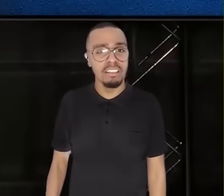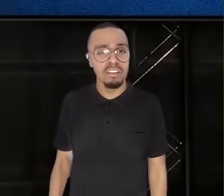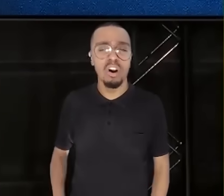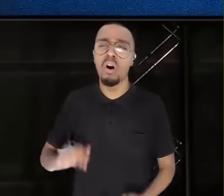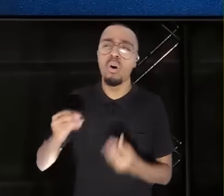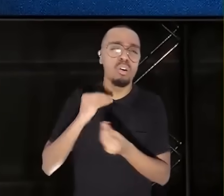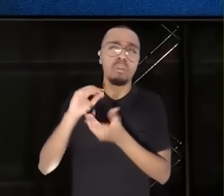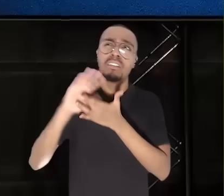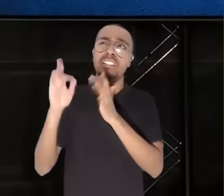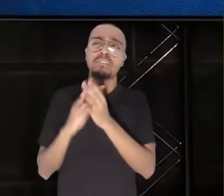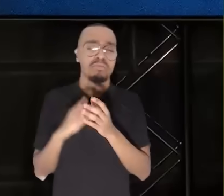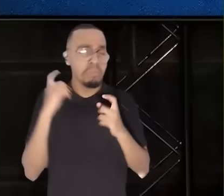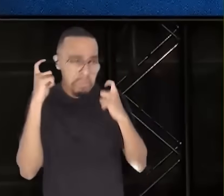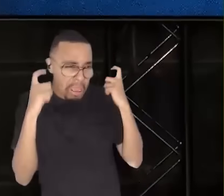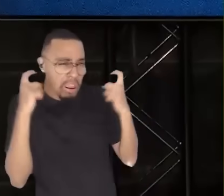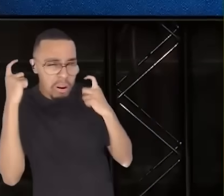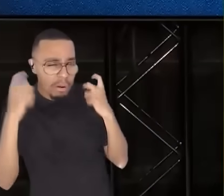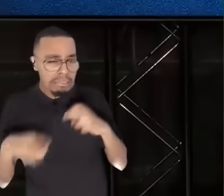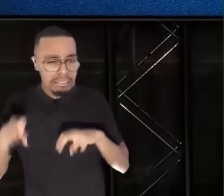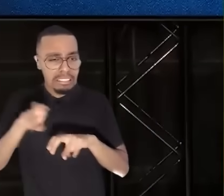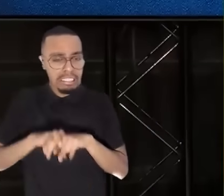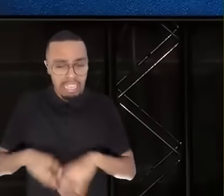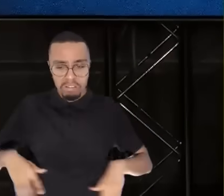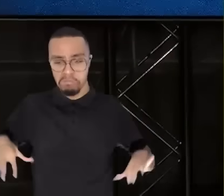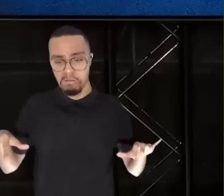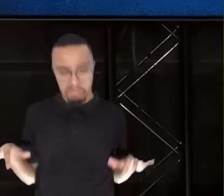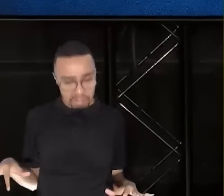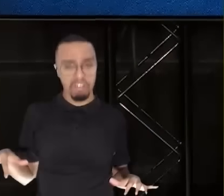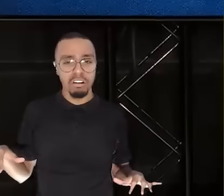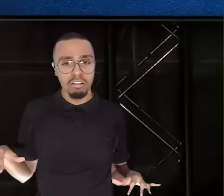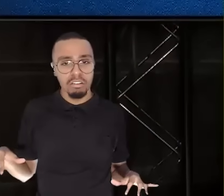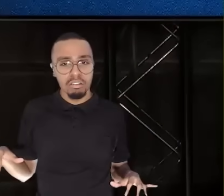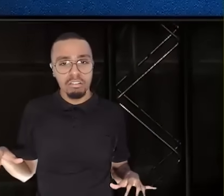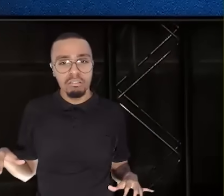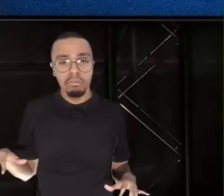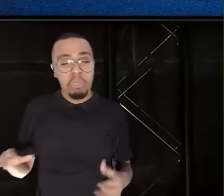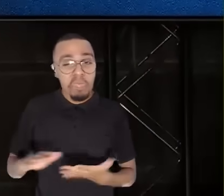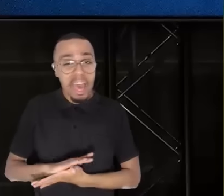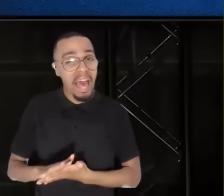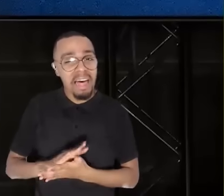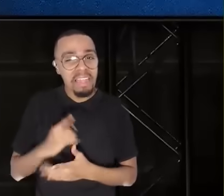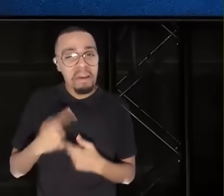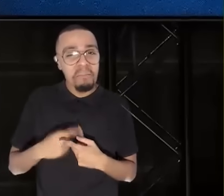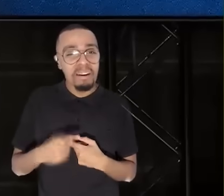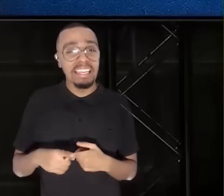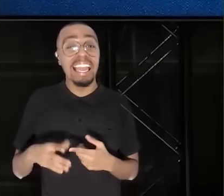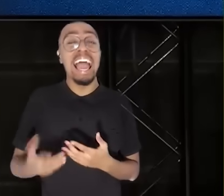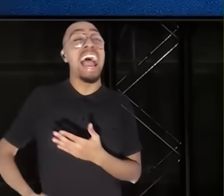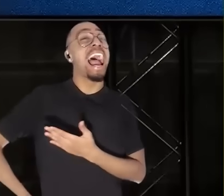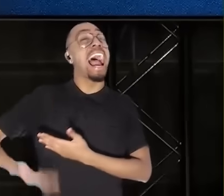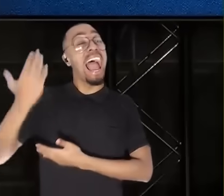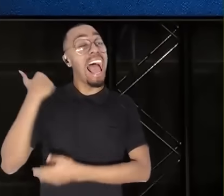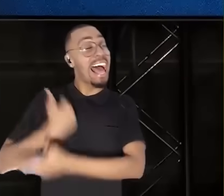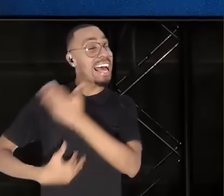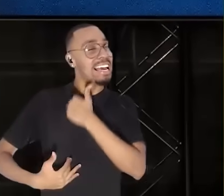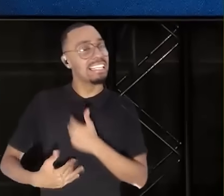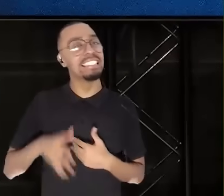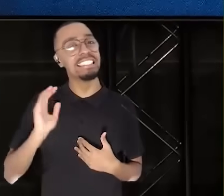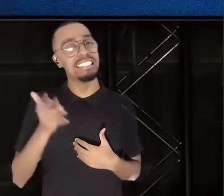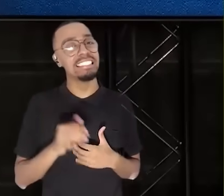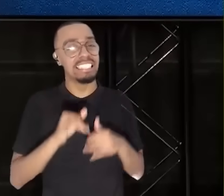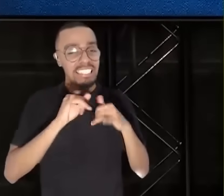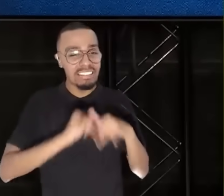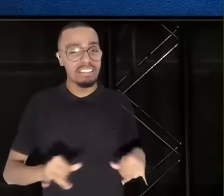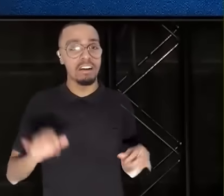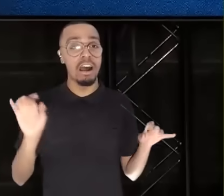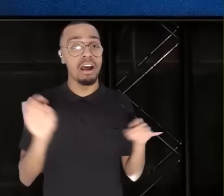preocupado? Nada. Porque ele já gritou na cruz: está consumado. Acabou. Já